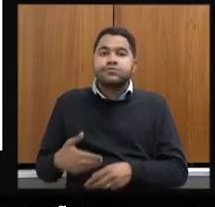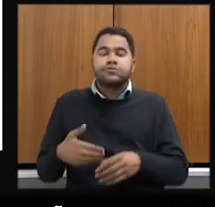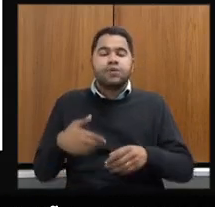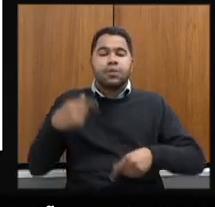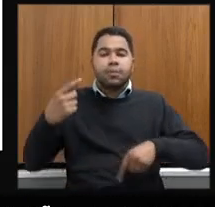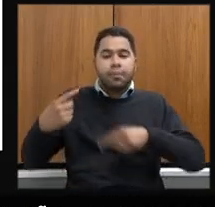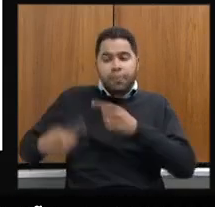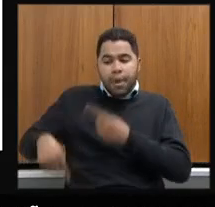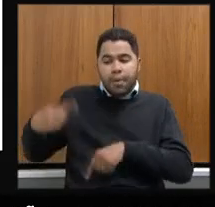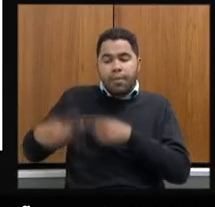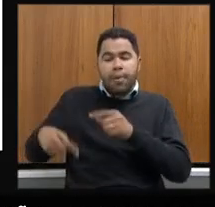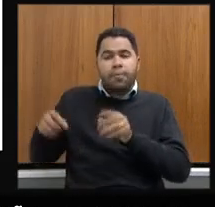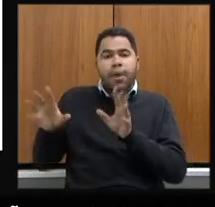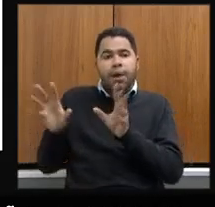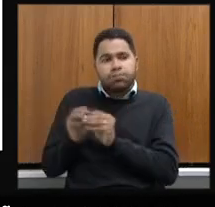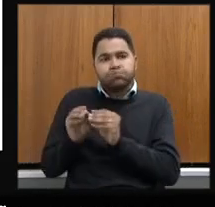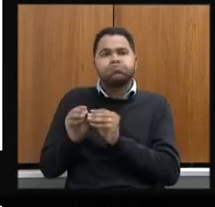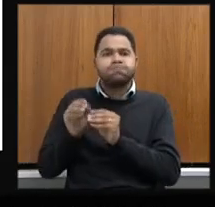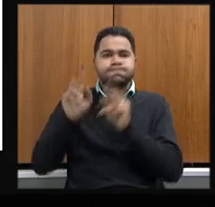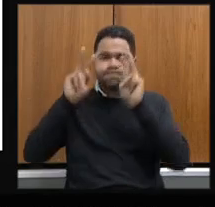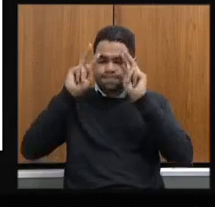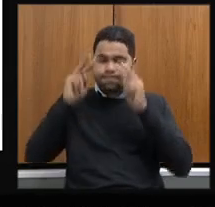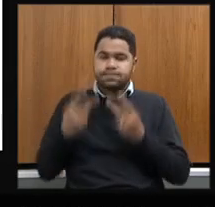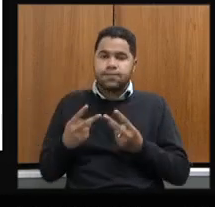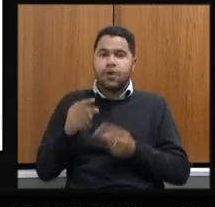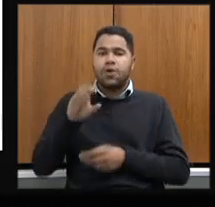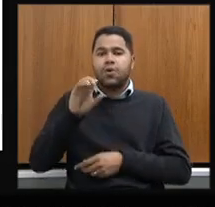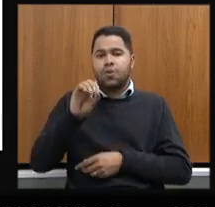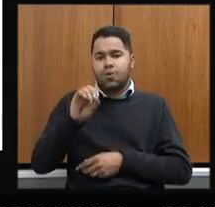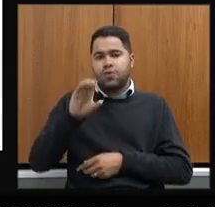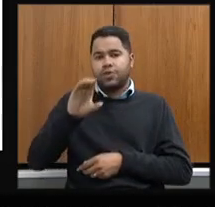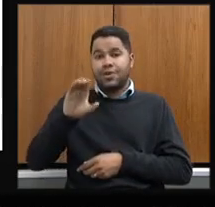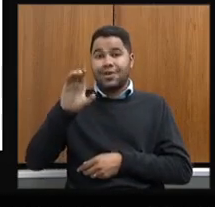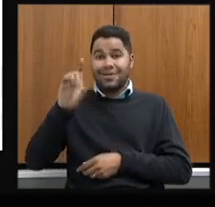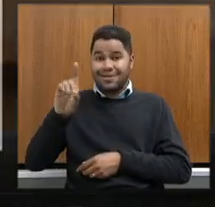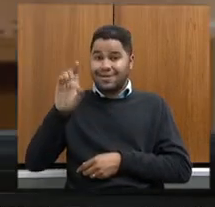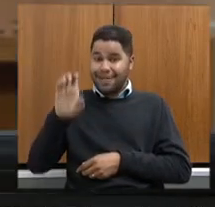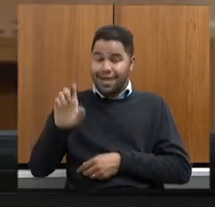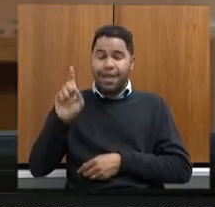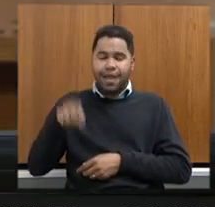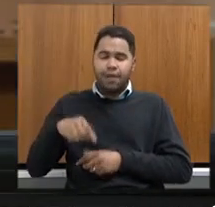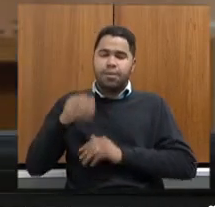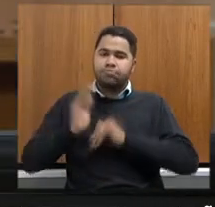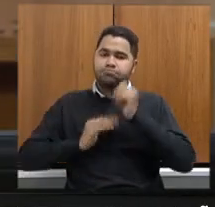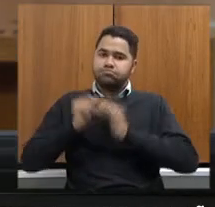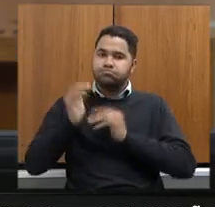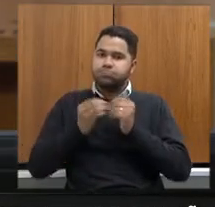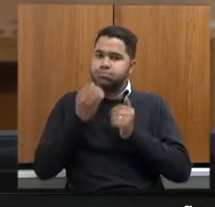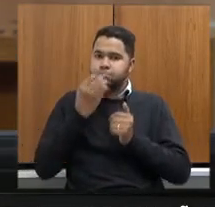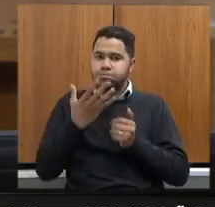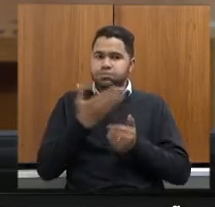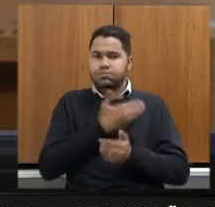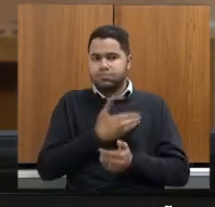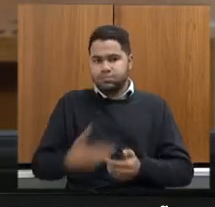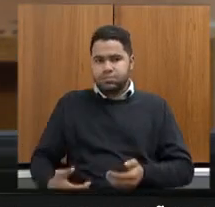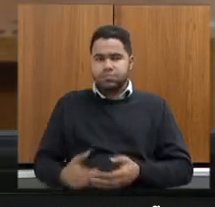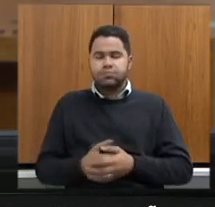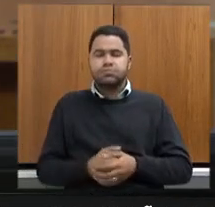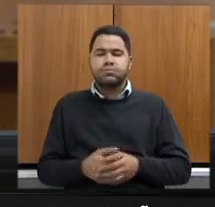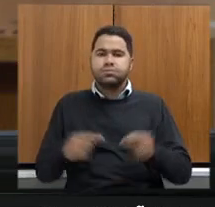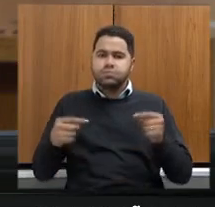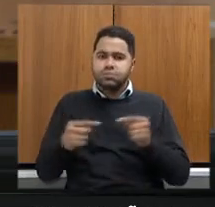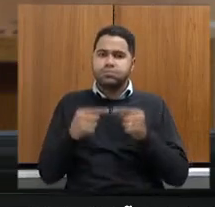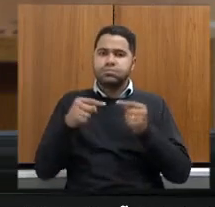simplificação foi recentemente reconhecida pela o seder como uma boa prática em governos pode passar em